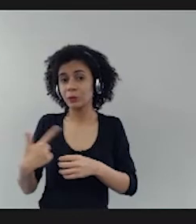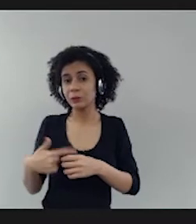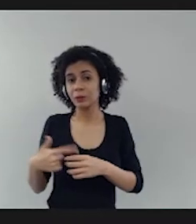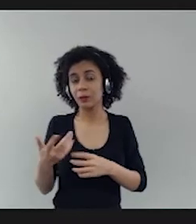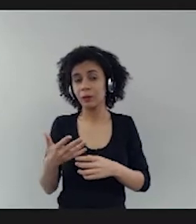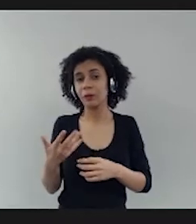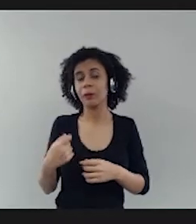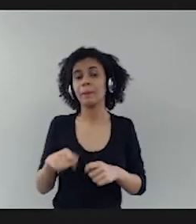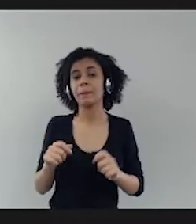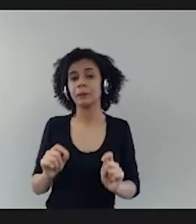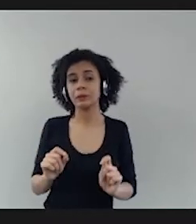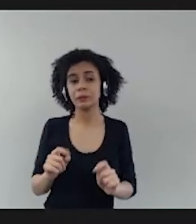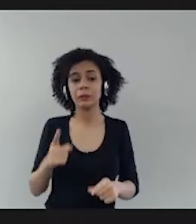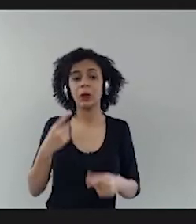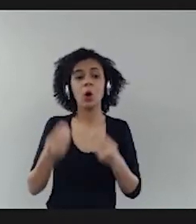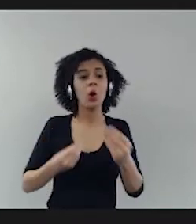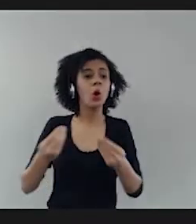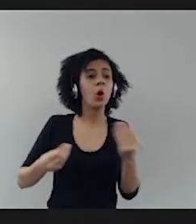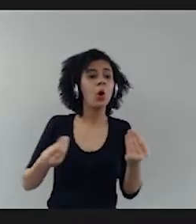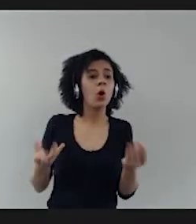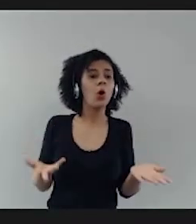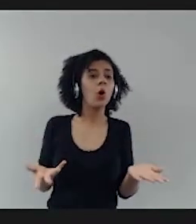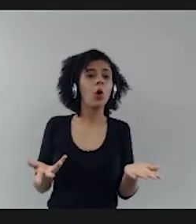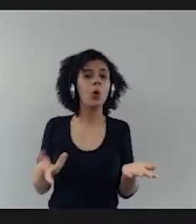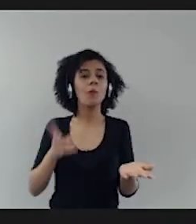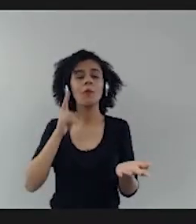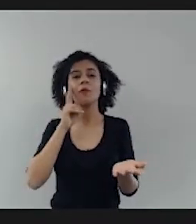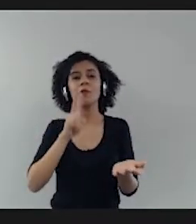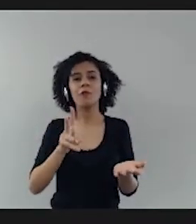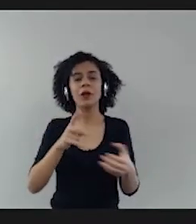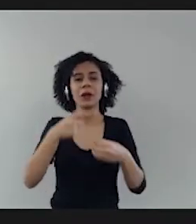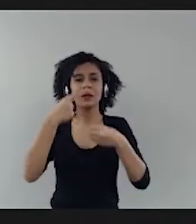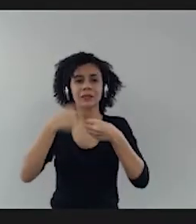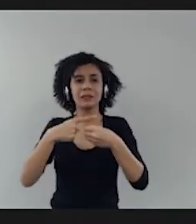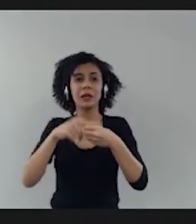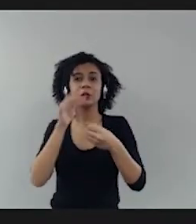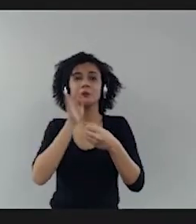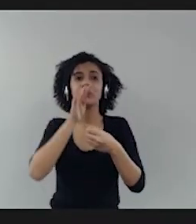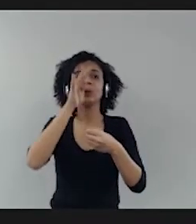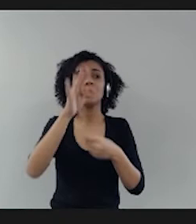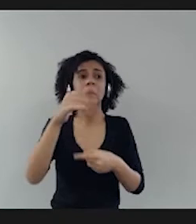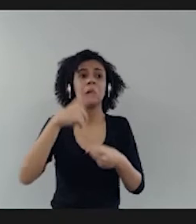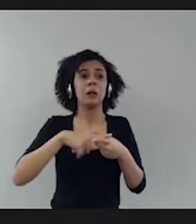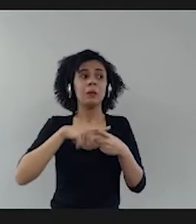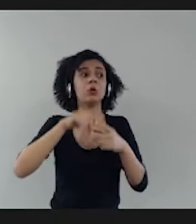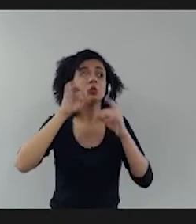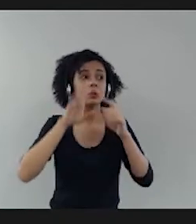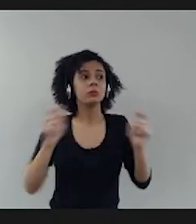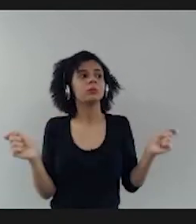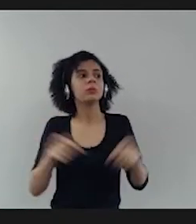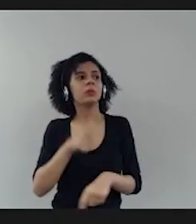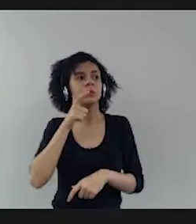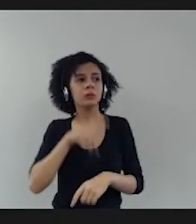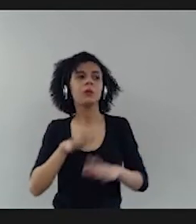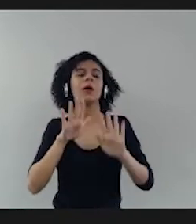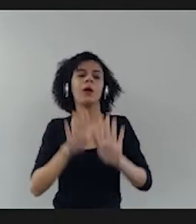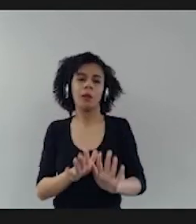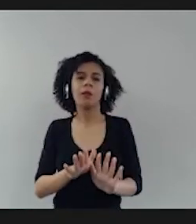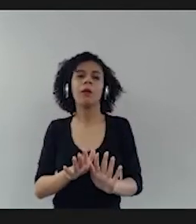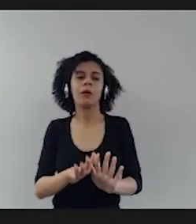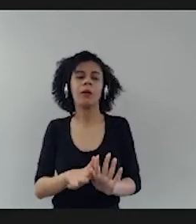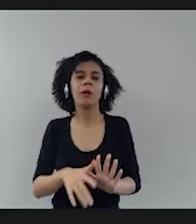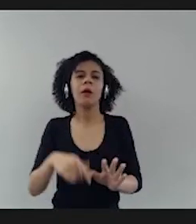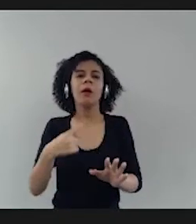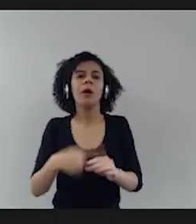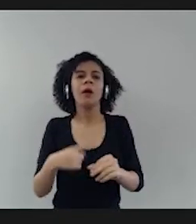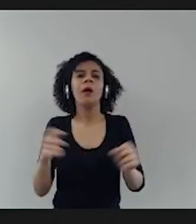elas precisam, como é que elas veem a cidade no futuro, porque só assim essas cidades, como